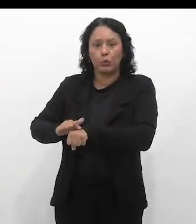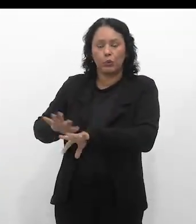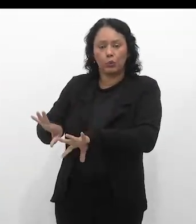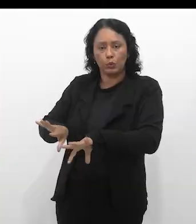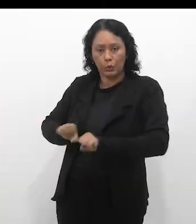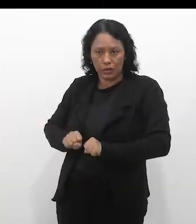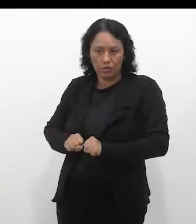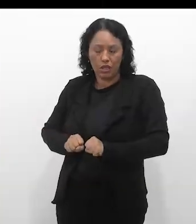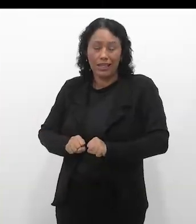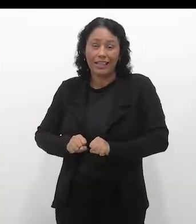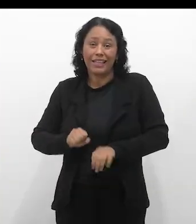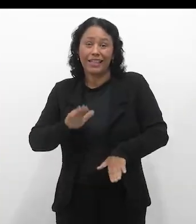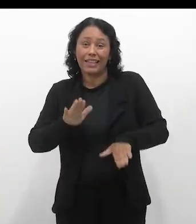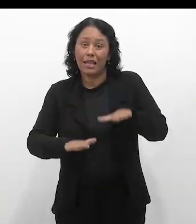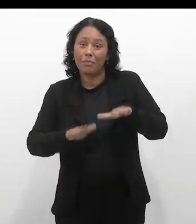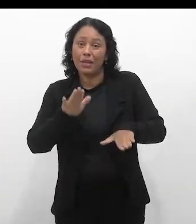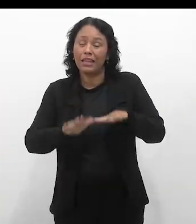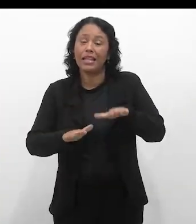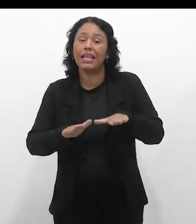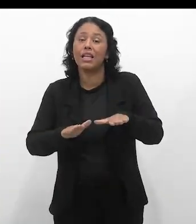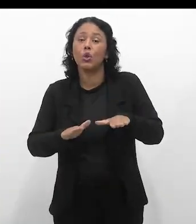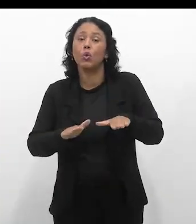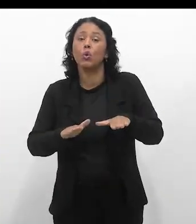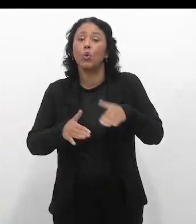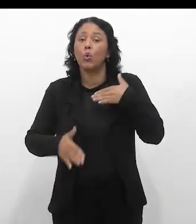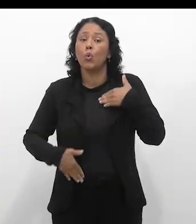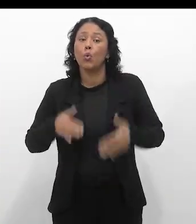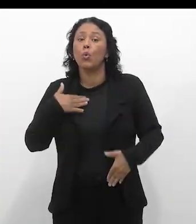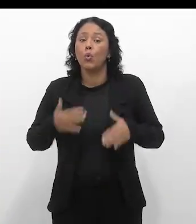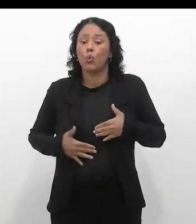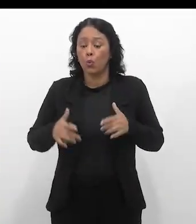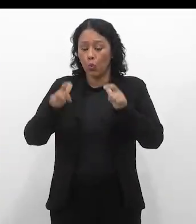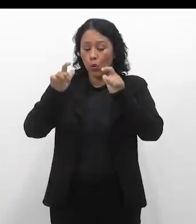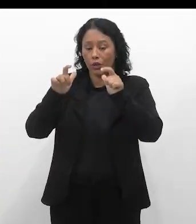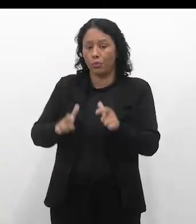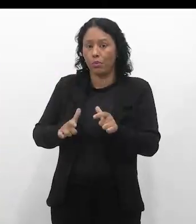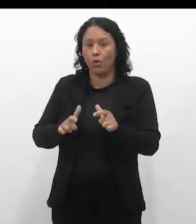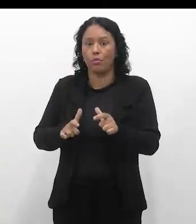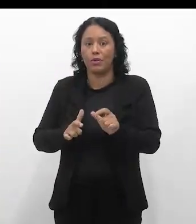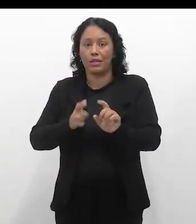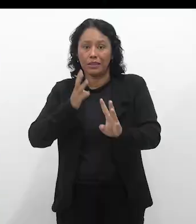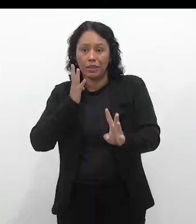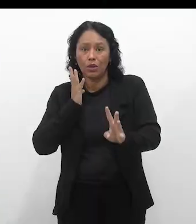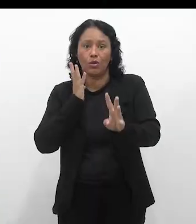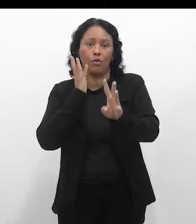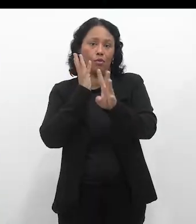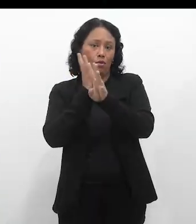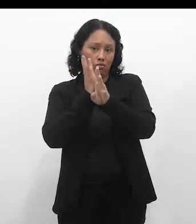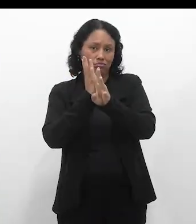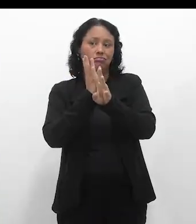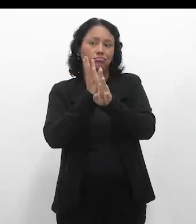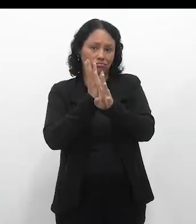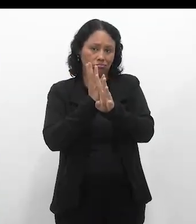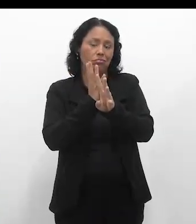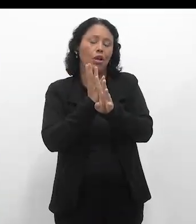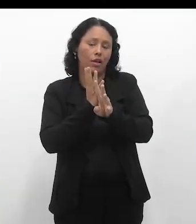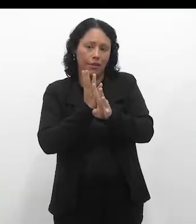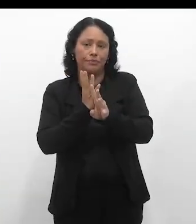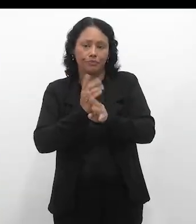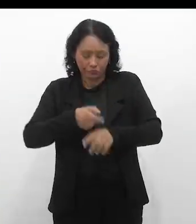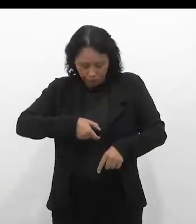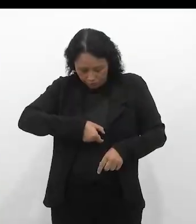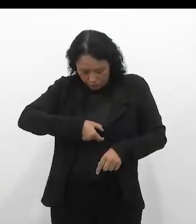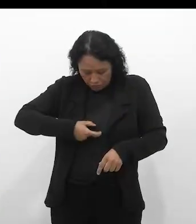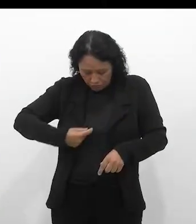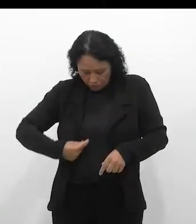pode, eventualmente, dependendo de onde a doença vai se localizar, ser diagnosticada de forma emergencial, às vezes com uma obstrução do